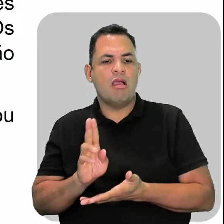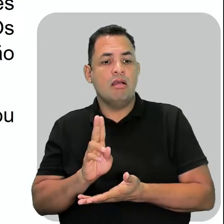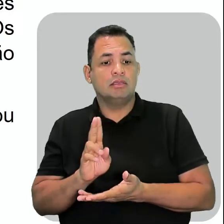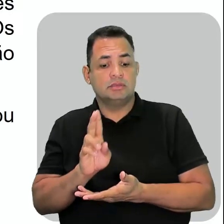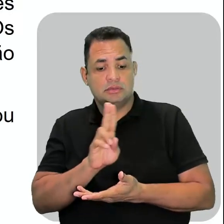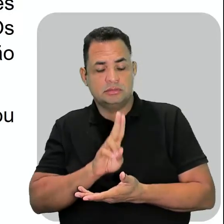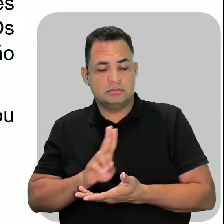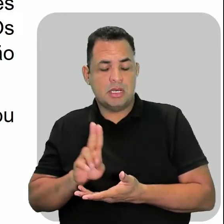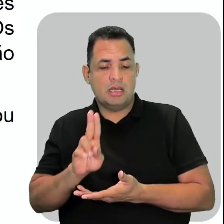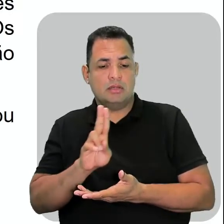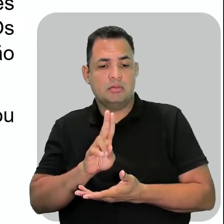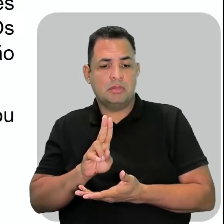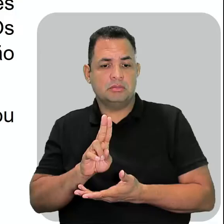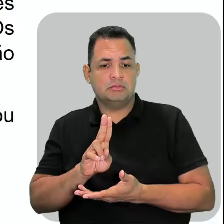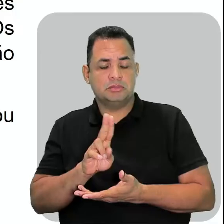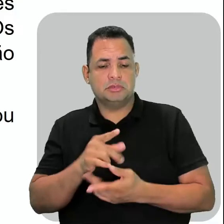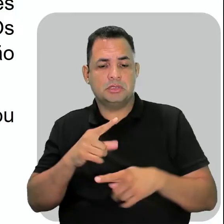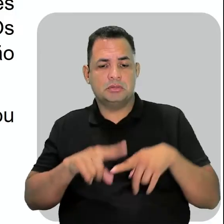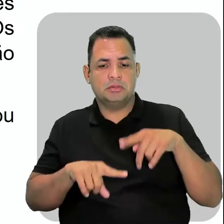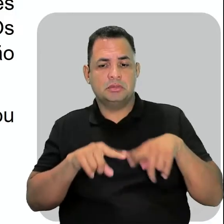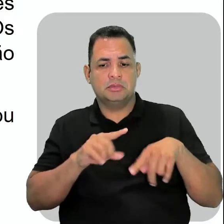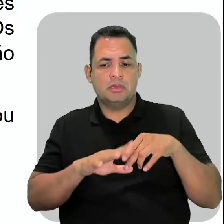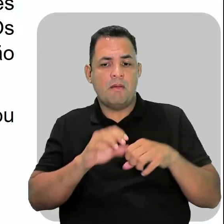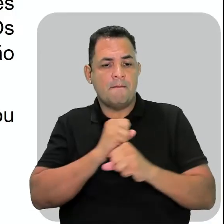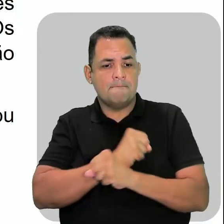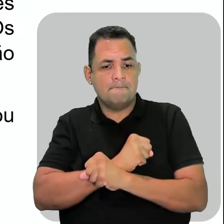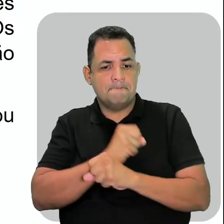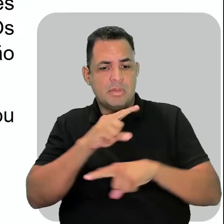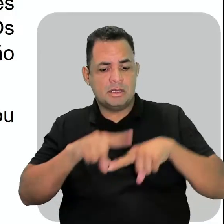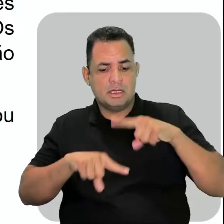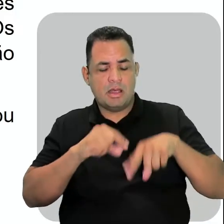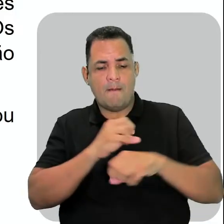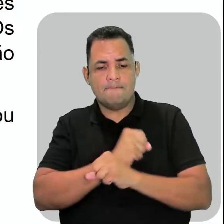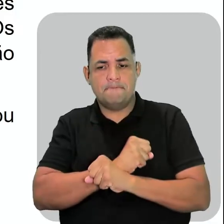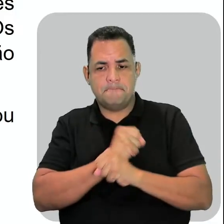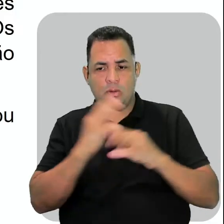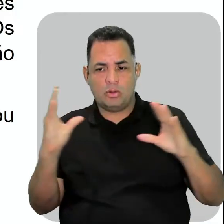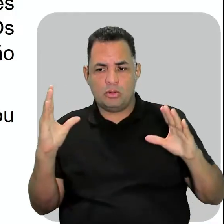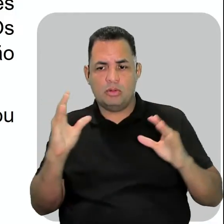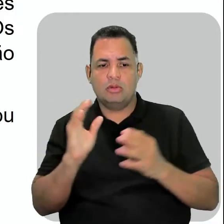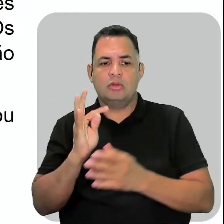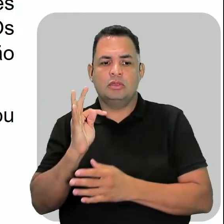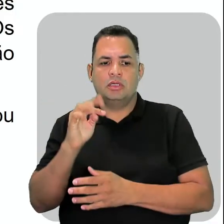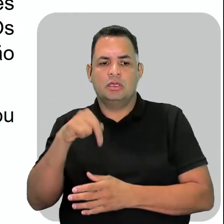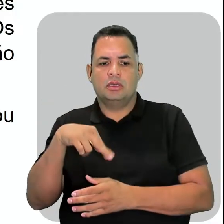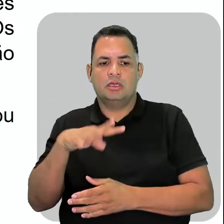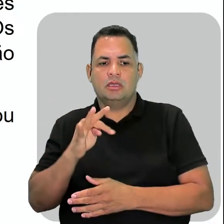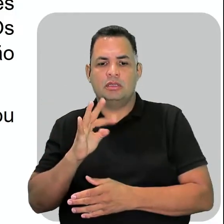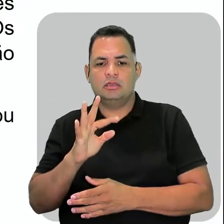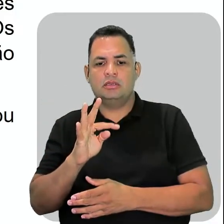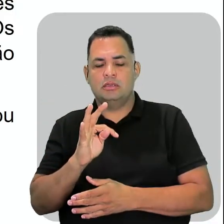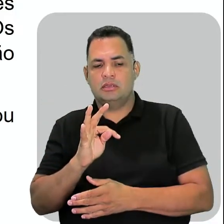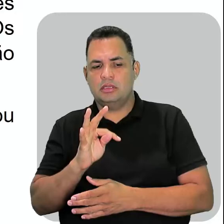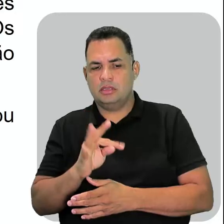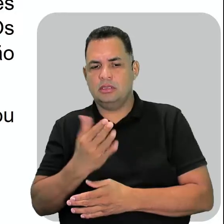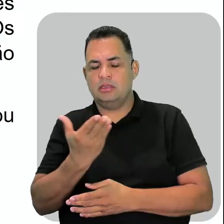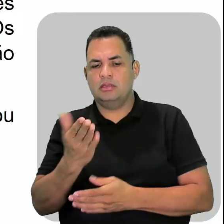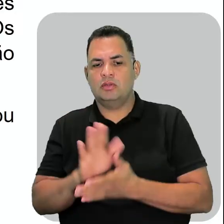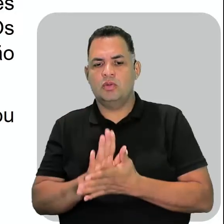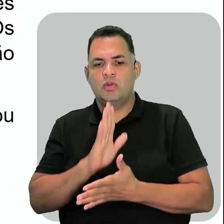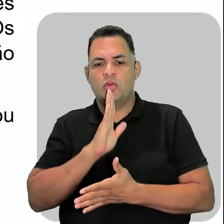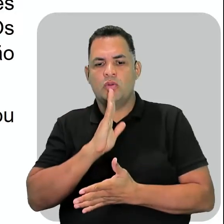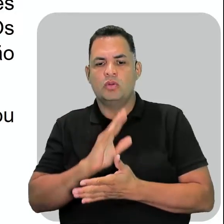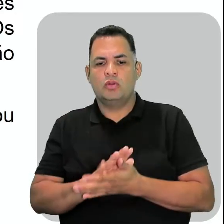aromáticos, normalmente eles são usados em explosivo. A gente viu o TNT, né, que ele é o mais conhecido, que é